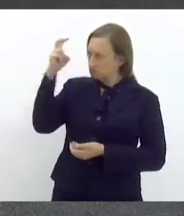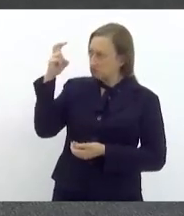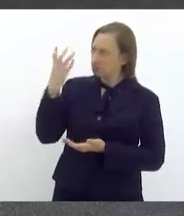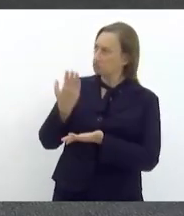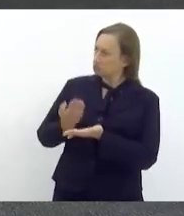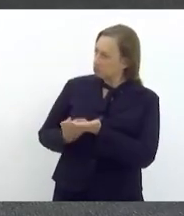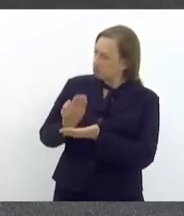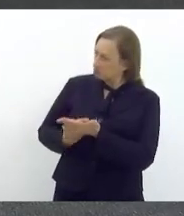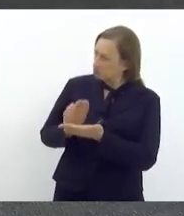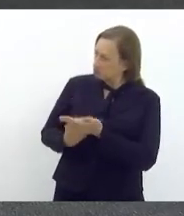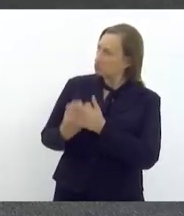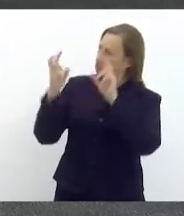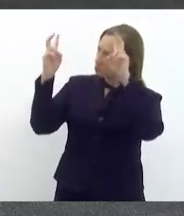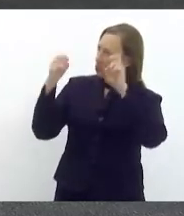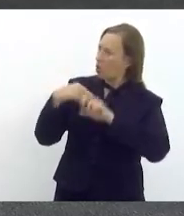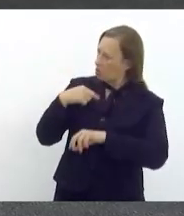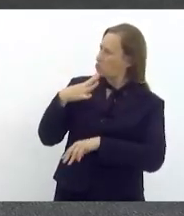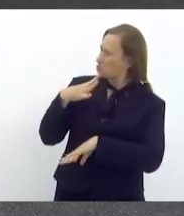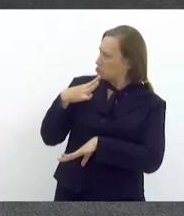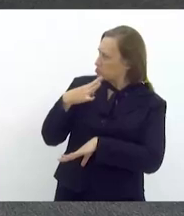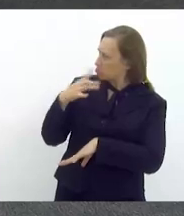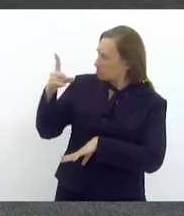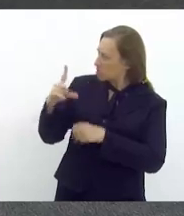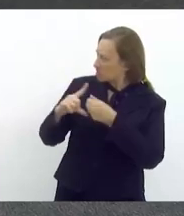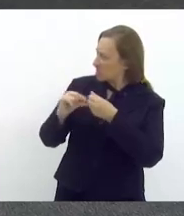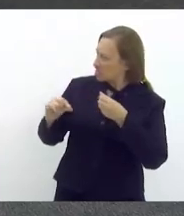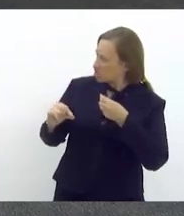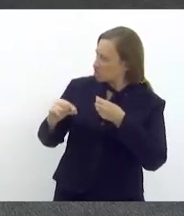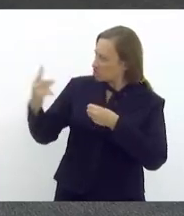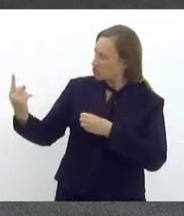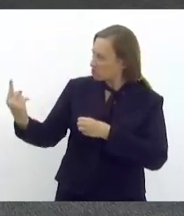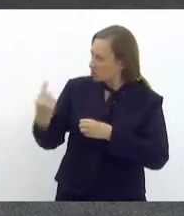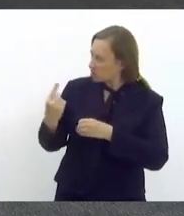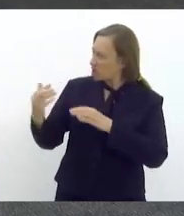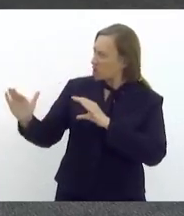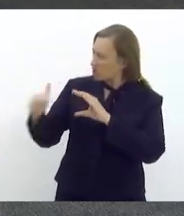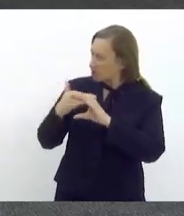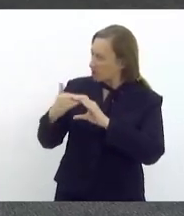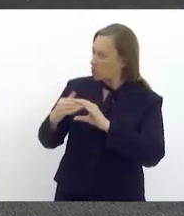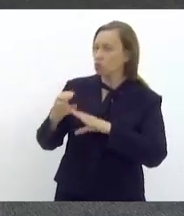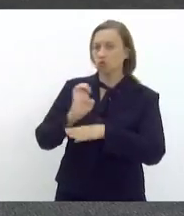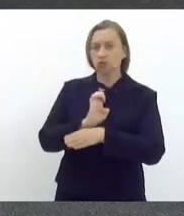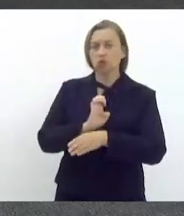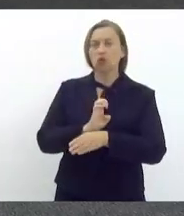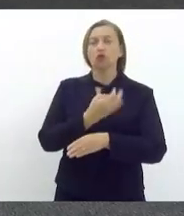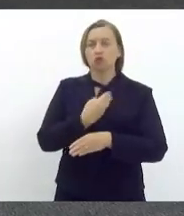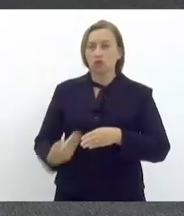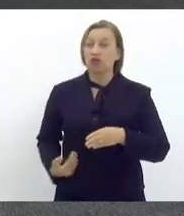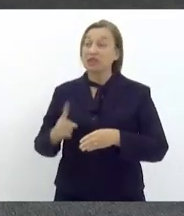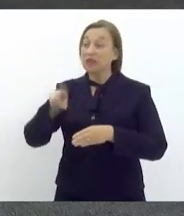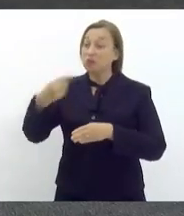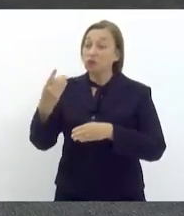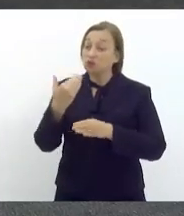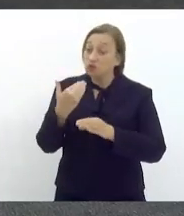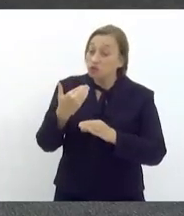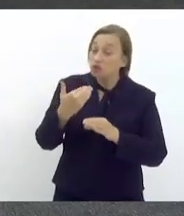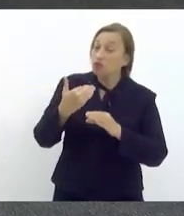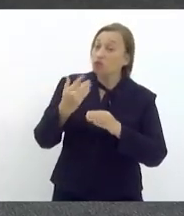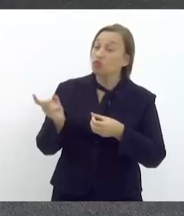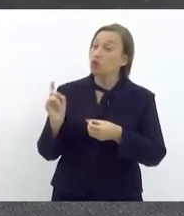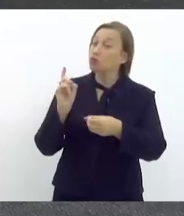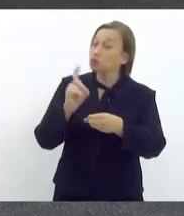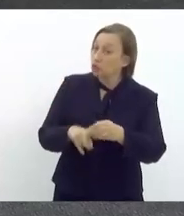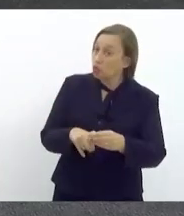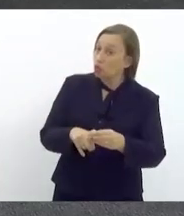reconheço que esse artigo que veio do governo tanto que ele depois voltou como errata ele